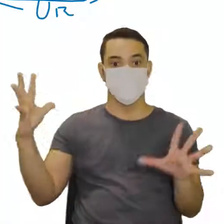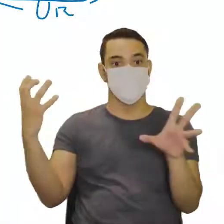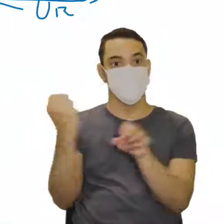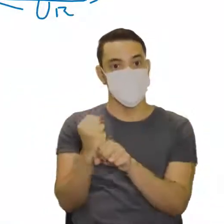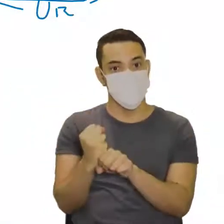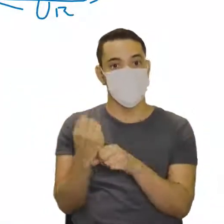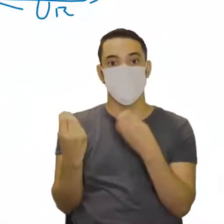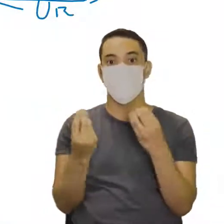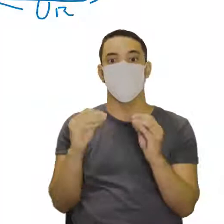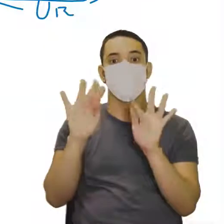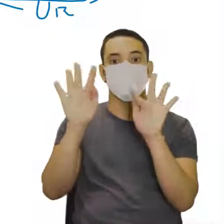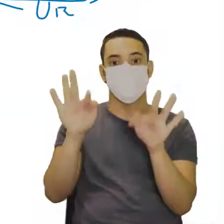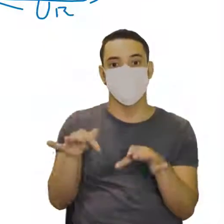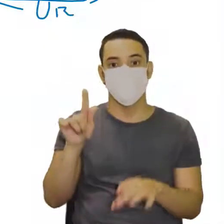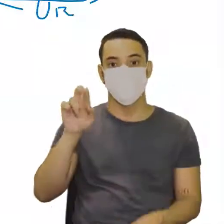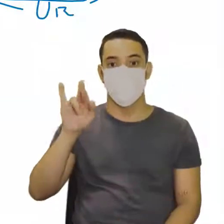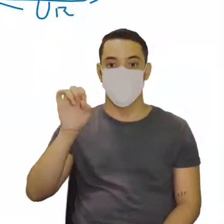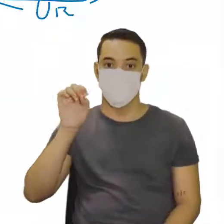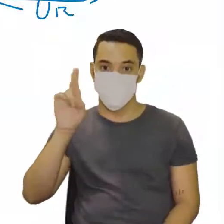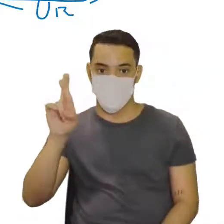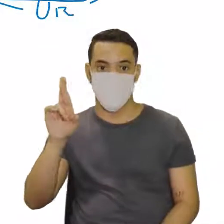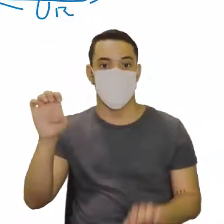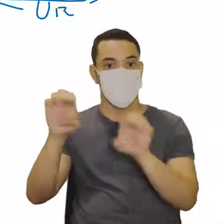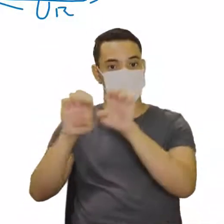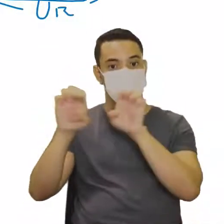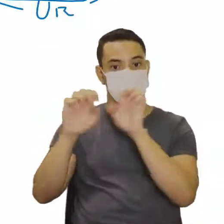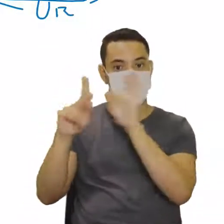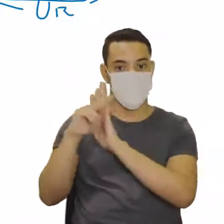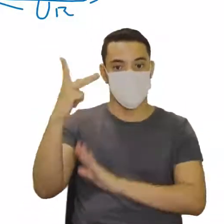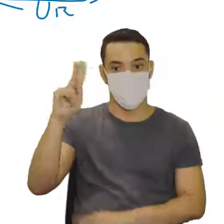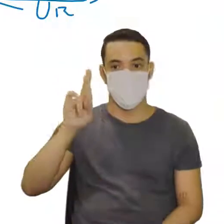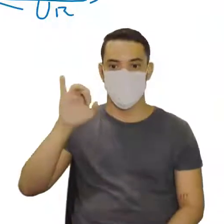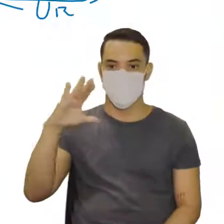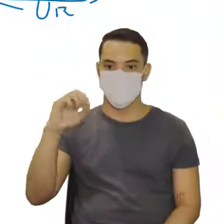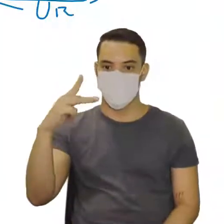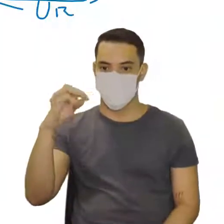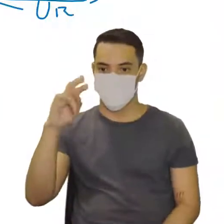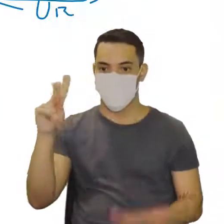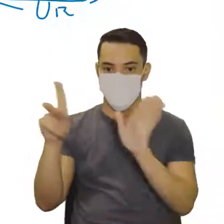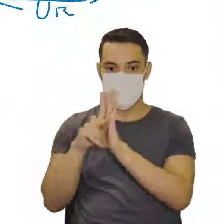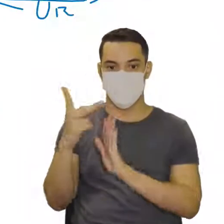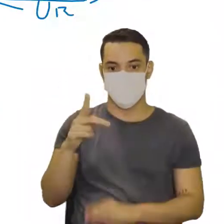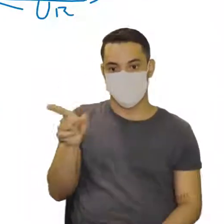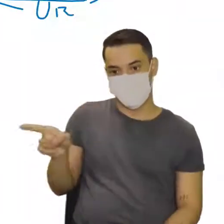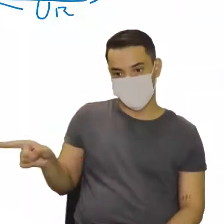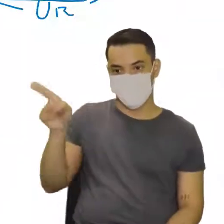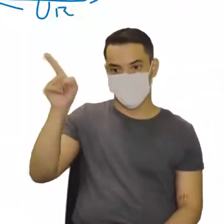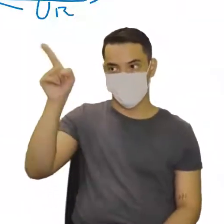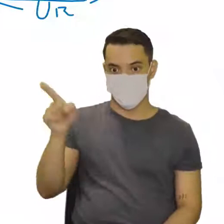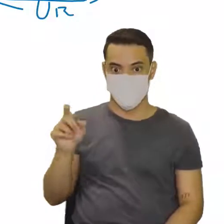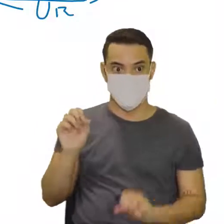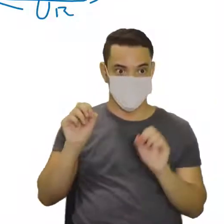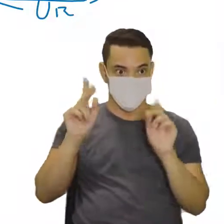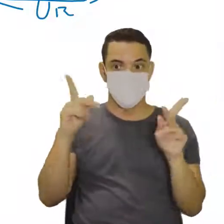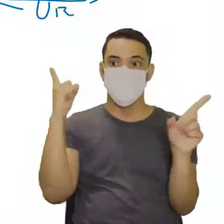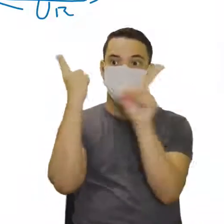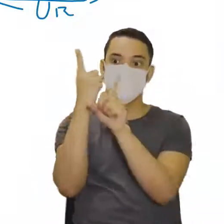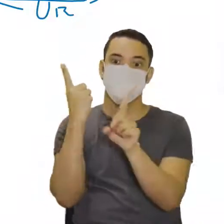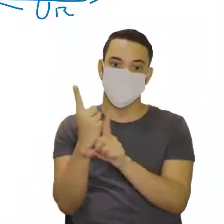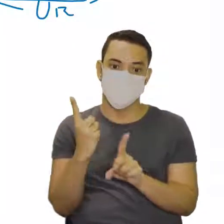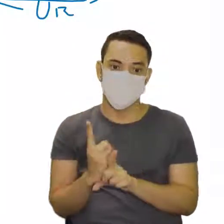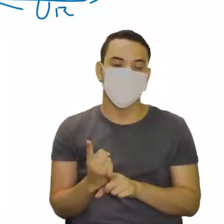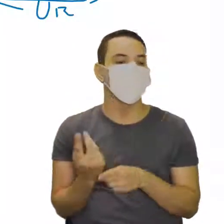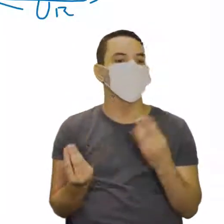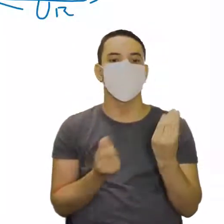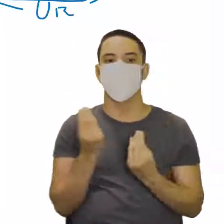os terminais, gerador, tu utiliza a equação do gerador e receptor do receptor. Ok? E para identificar...